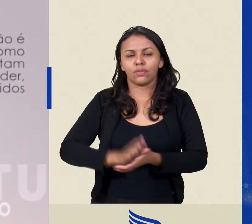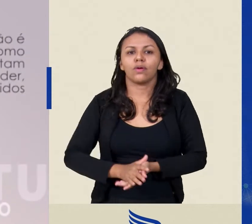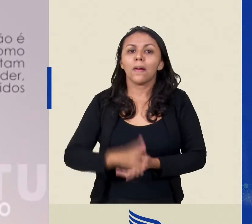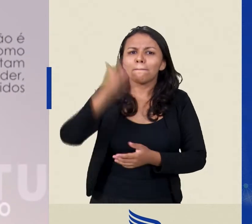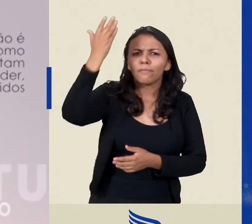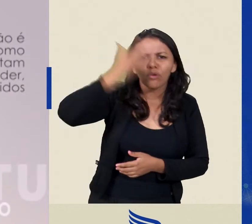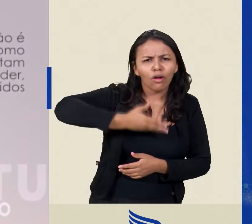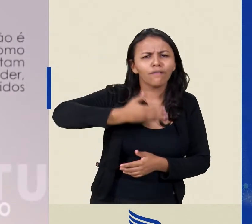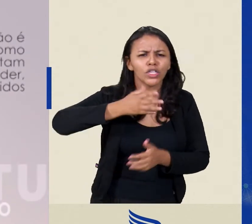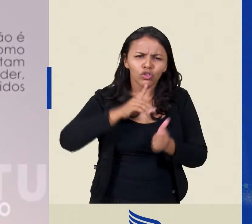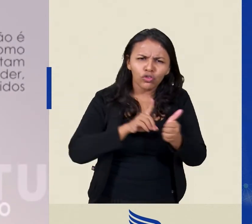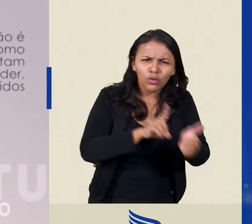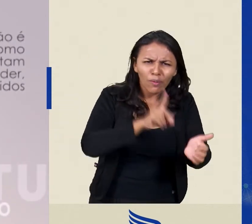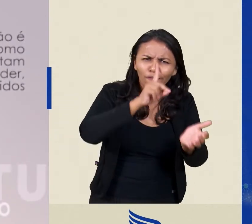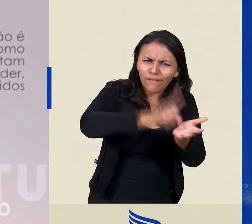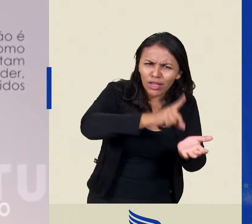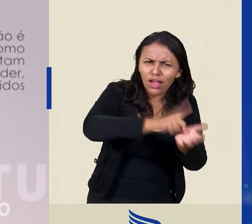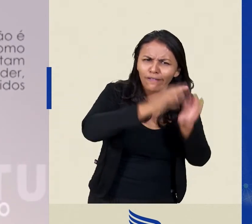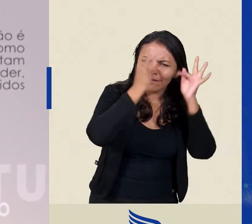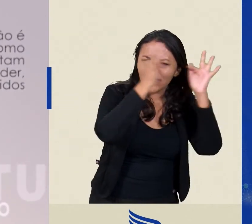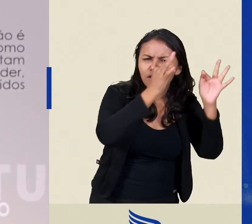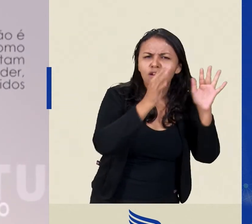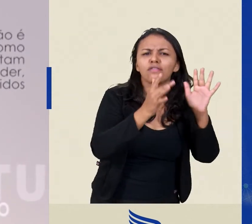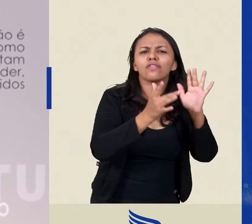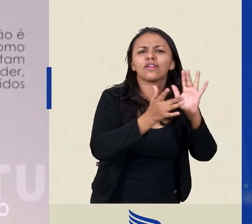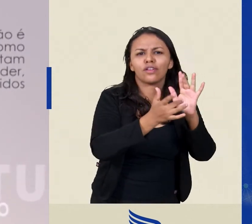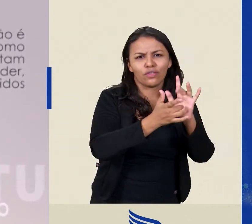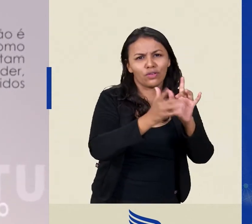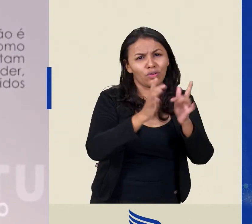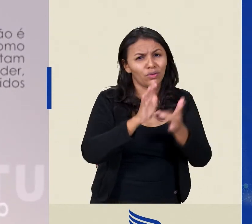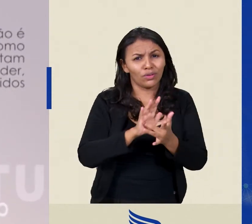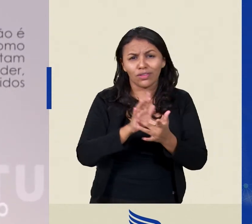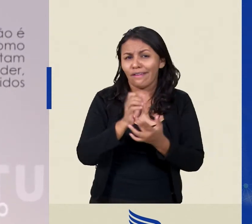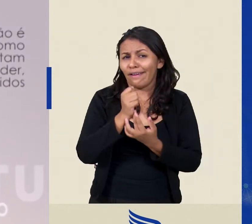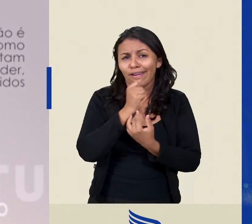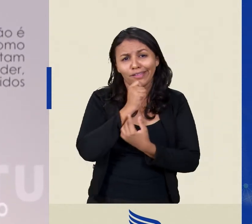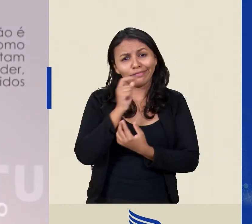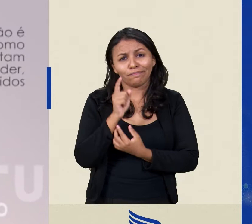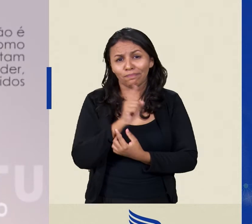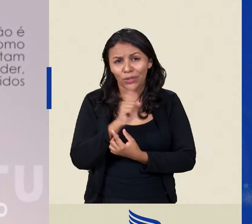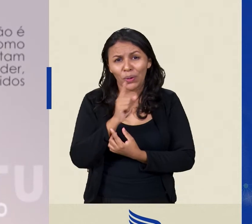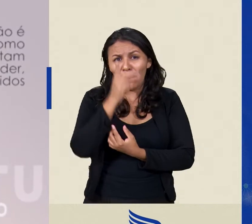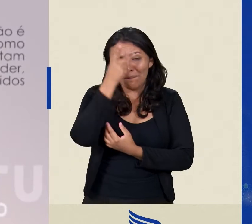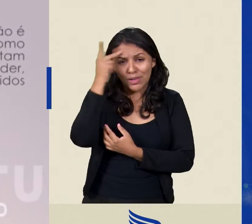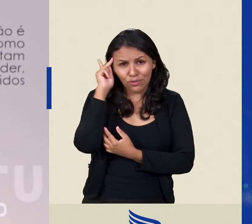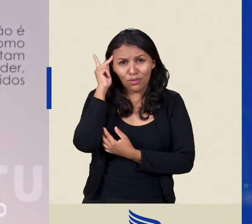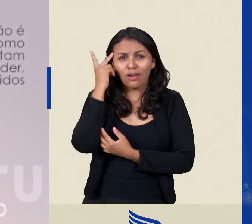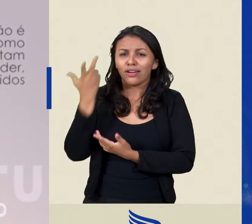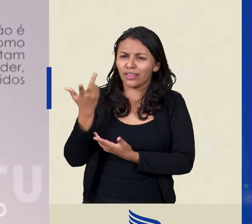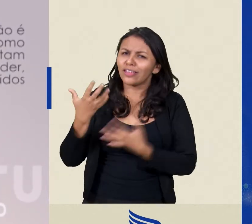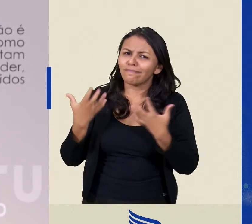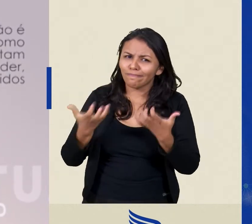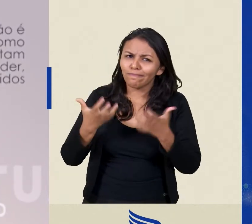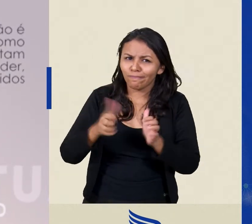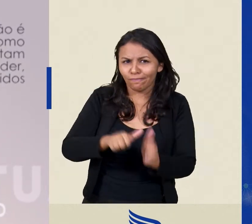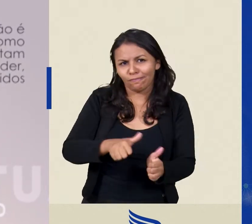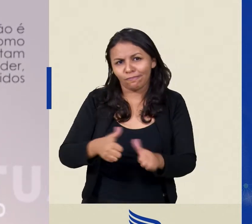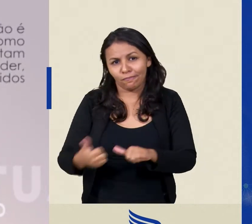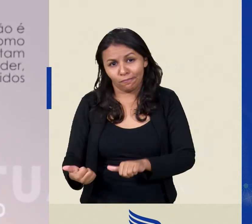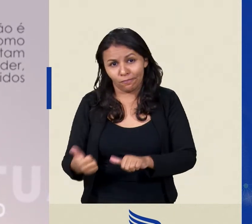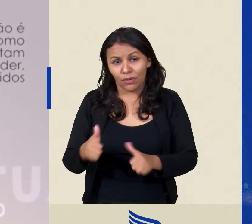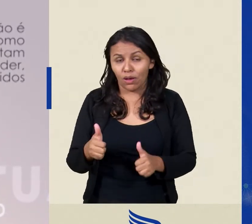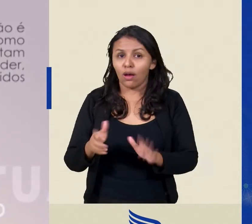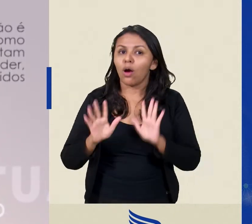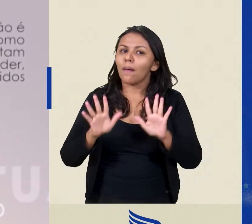discipulado não é exercida tão intimamente como devia ser sobre os que se apresentam para o batismo.